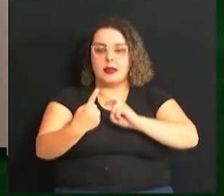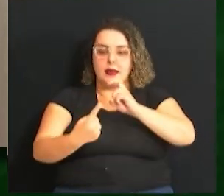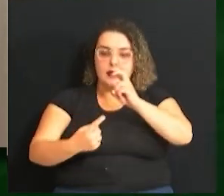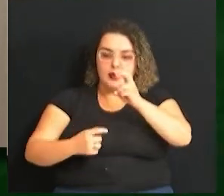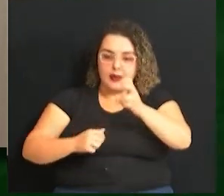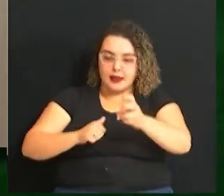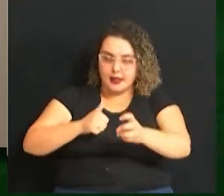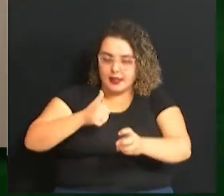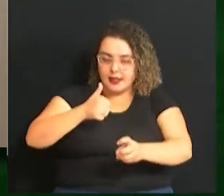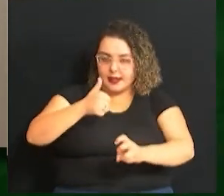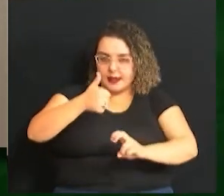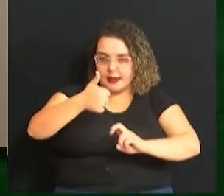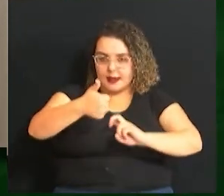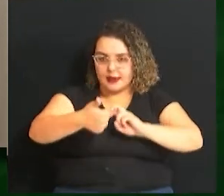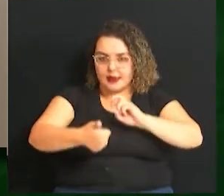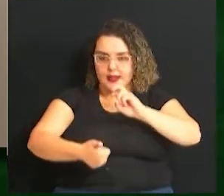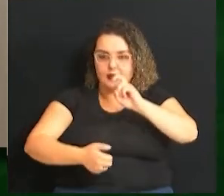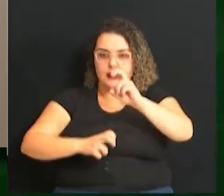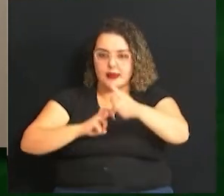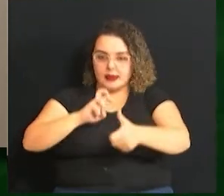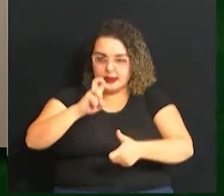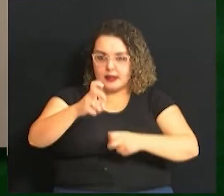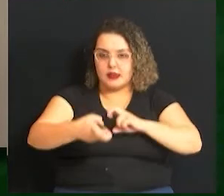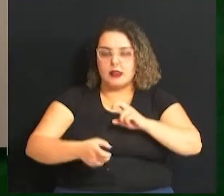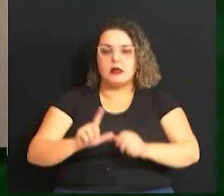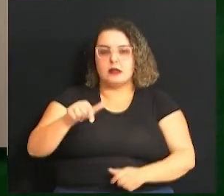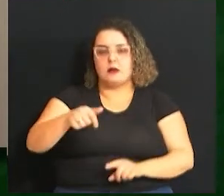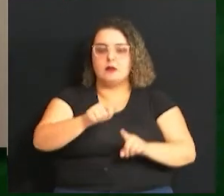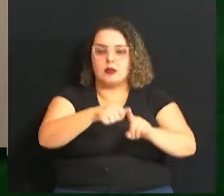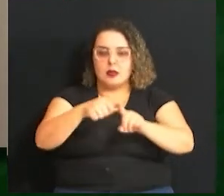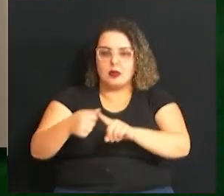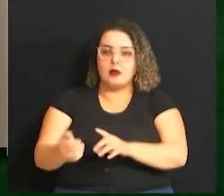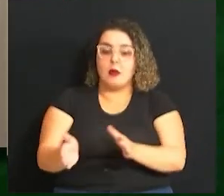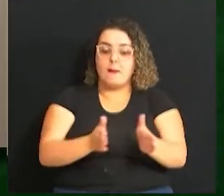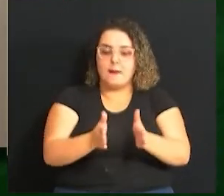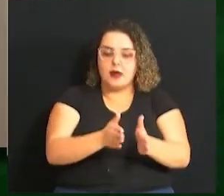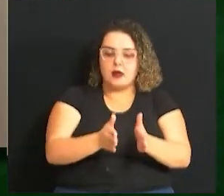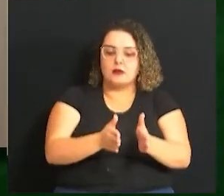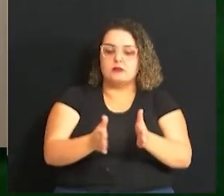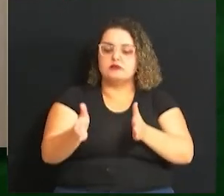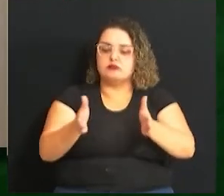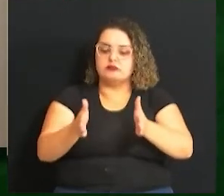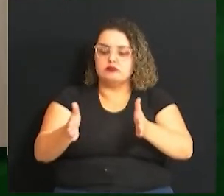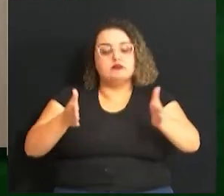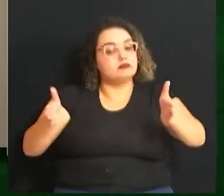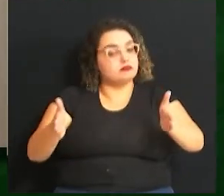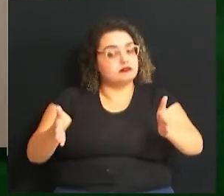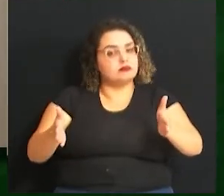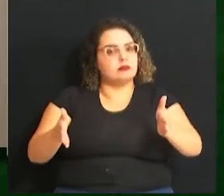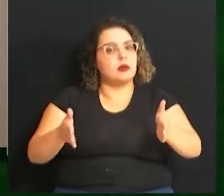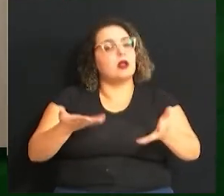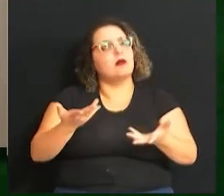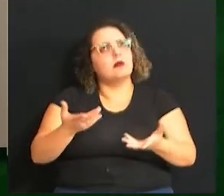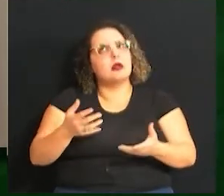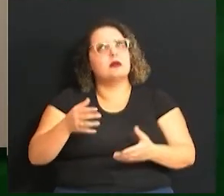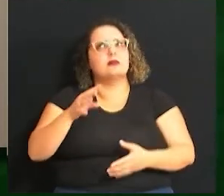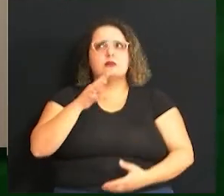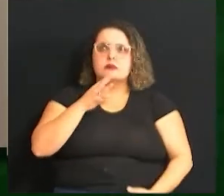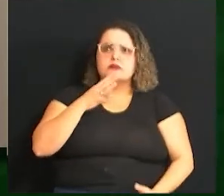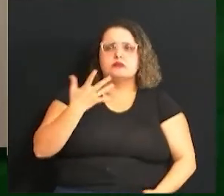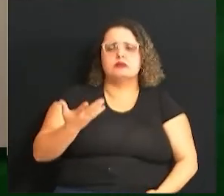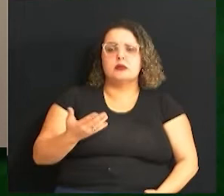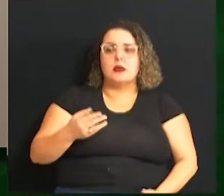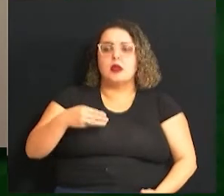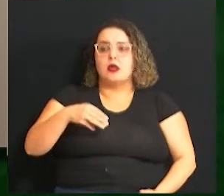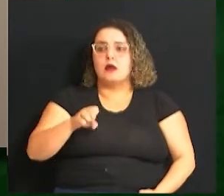quanto menor é a criança, menor o valor e menor o prazo, para que a criança vá se familiarizando. Mas então, se eu